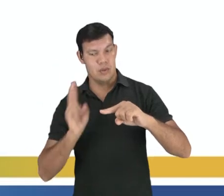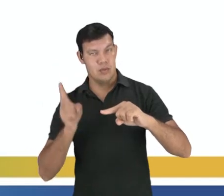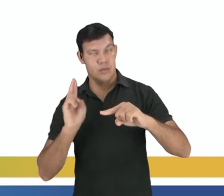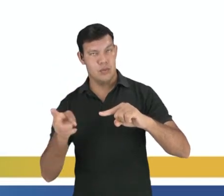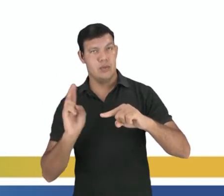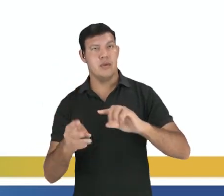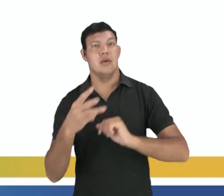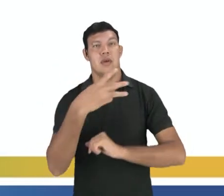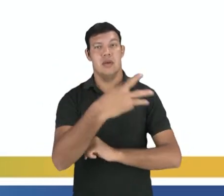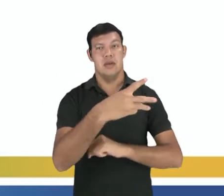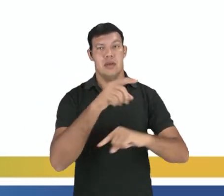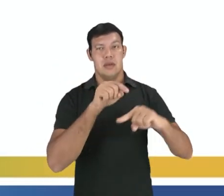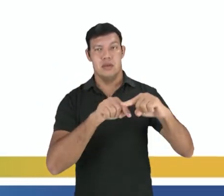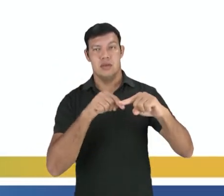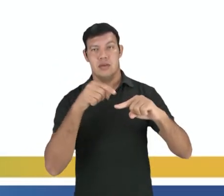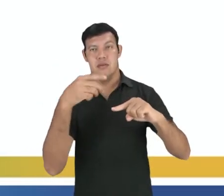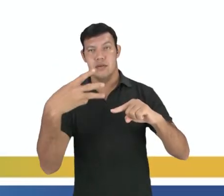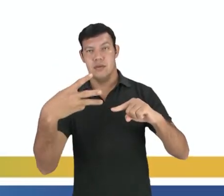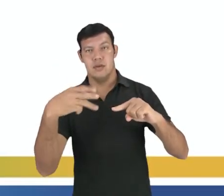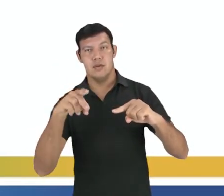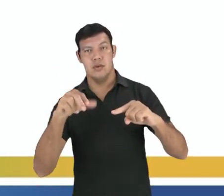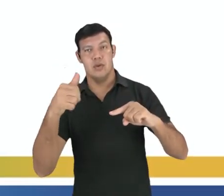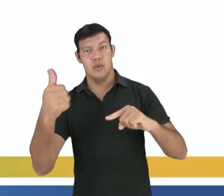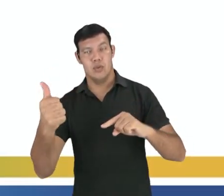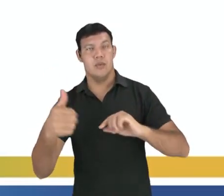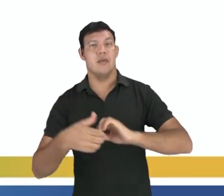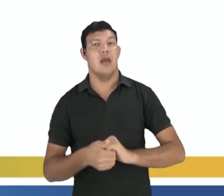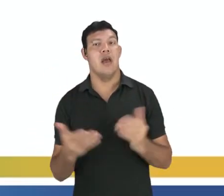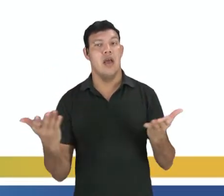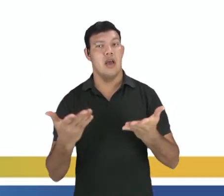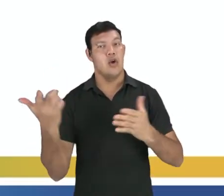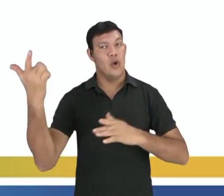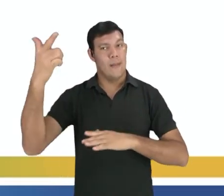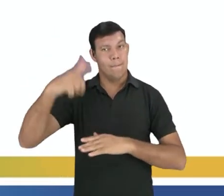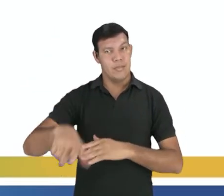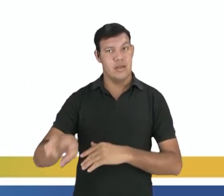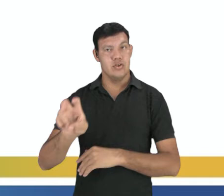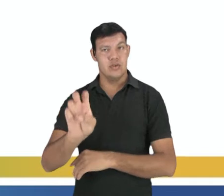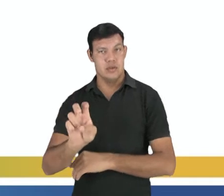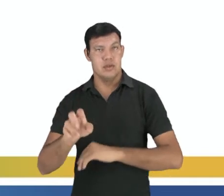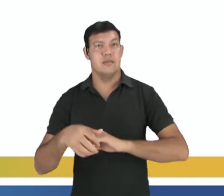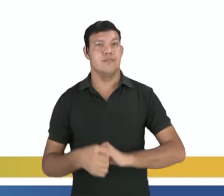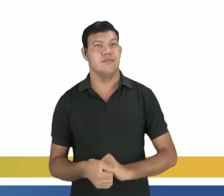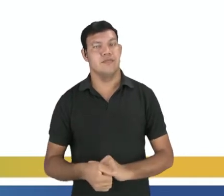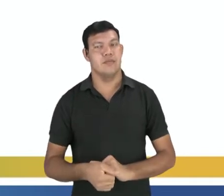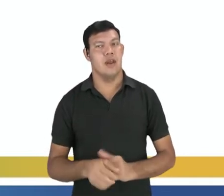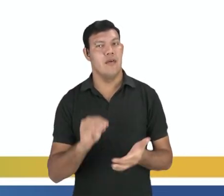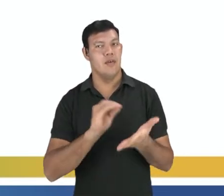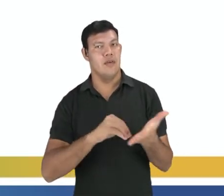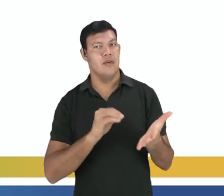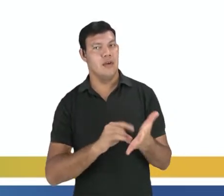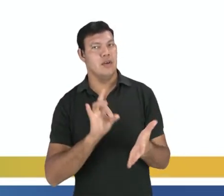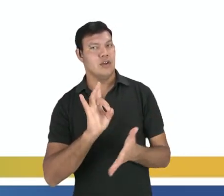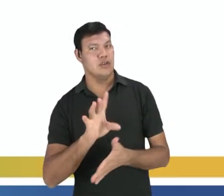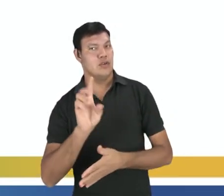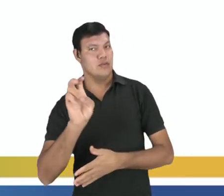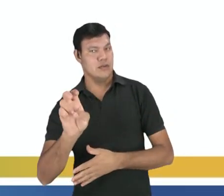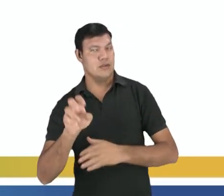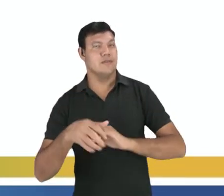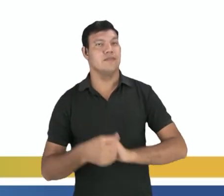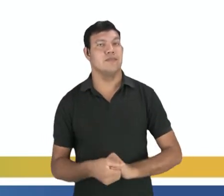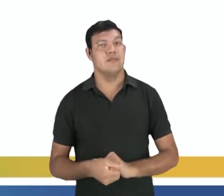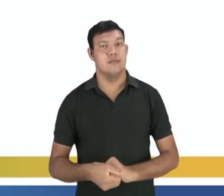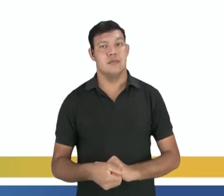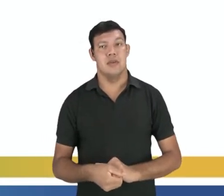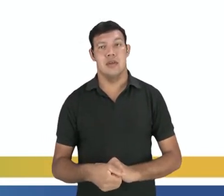o 3 dividido para 3 vai dar 1. Eu vou repetir o 5. Agora só tenho 5, né? Porque esse outro já ficou unidade.